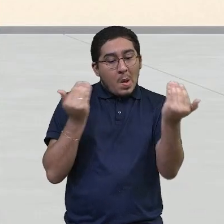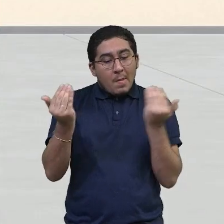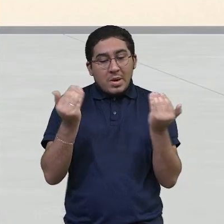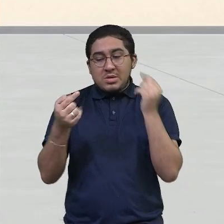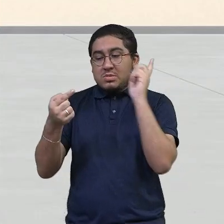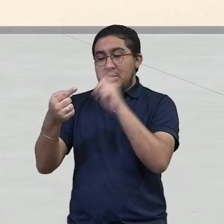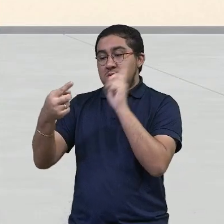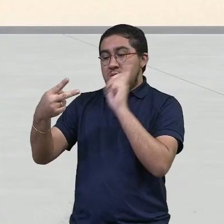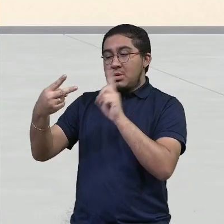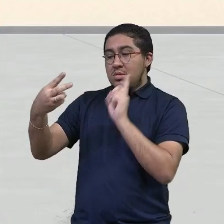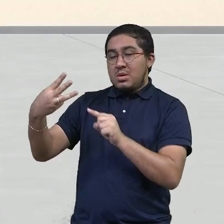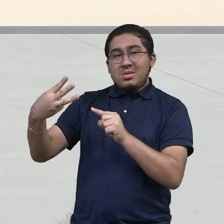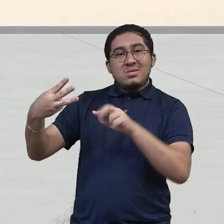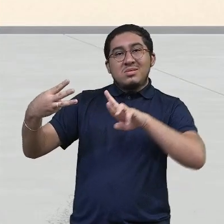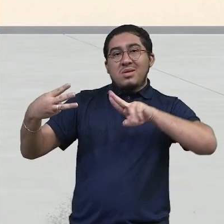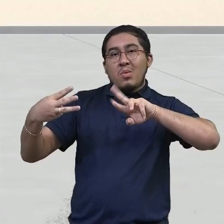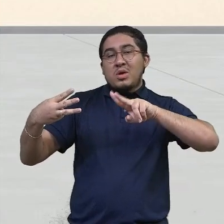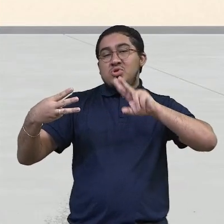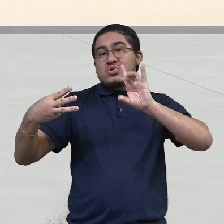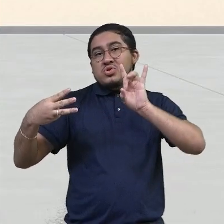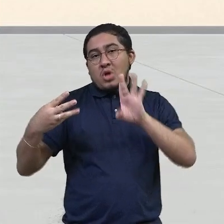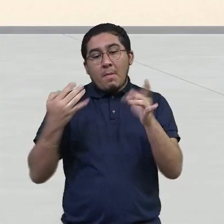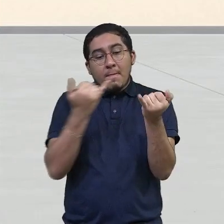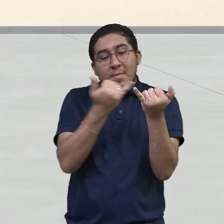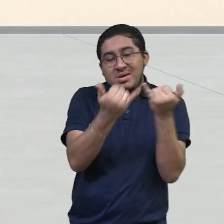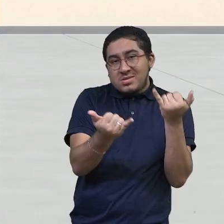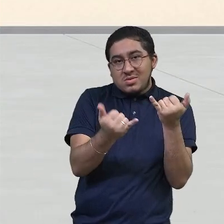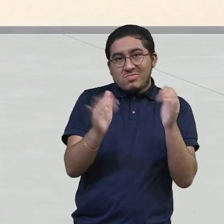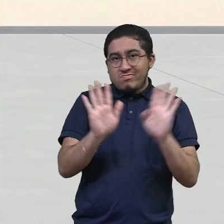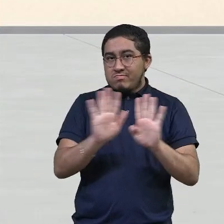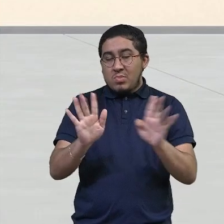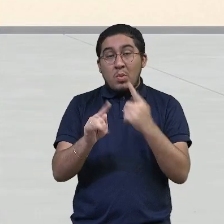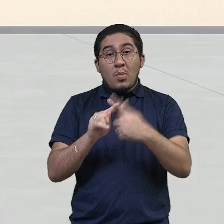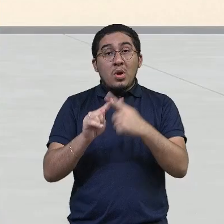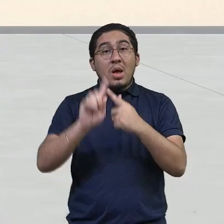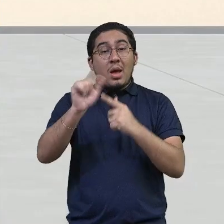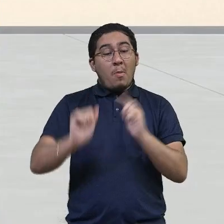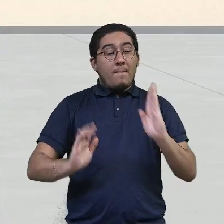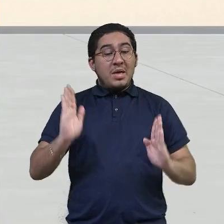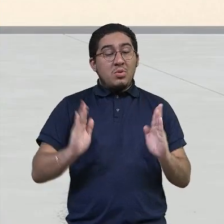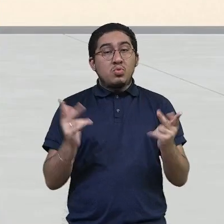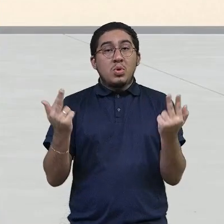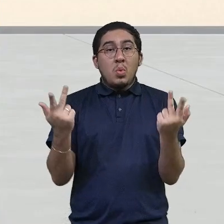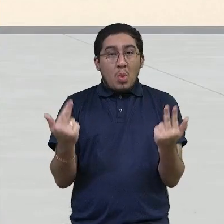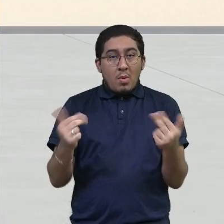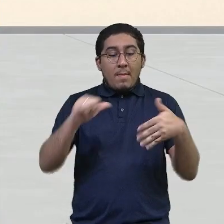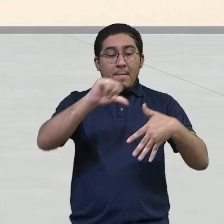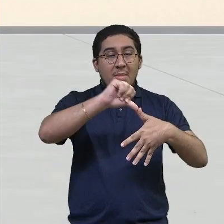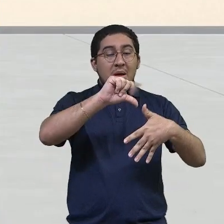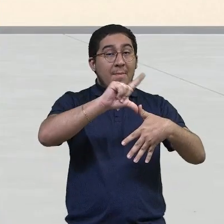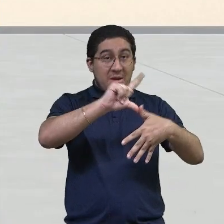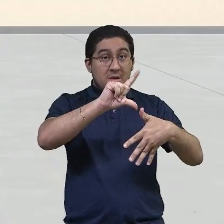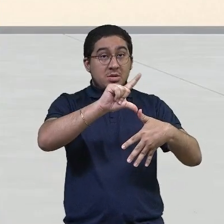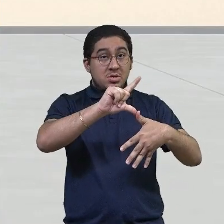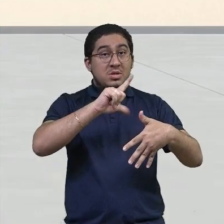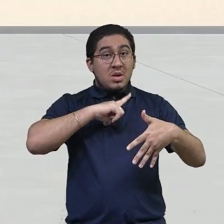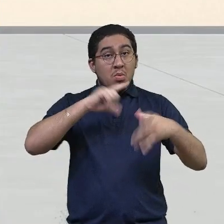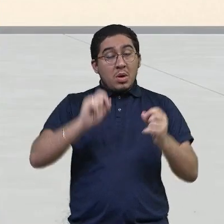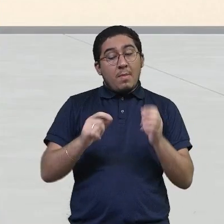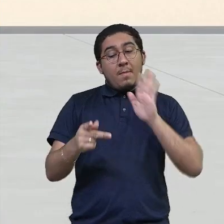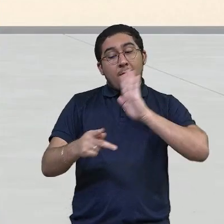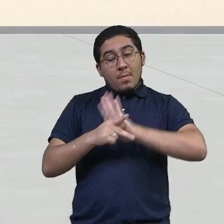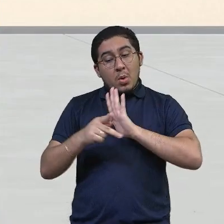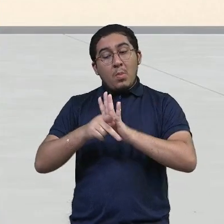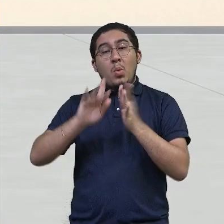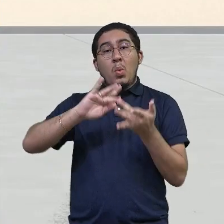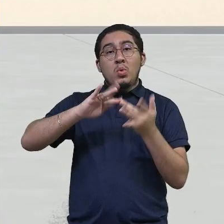mera coincidência, porque é justamente o mesmo período que a América Latina vai estar mergulhada, então, nessa questão